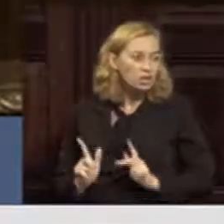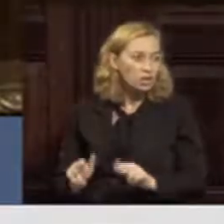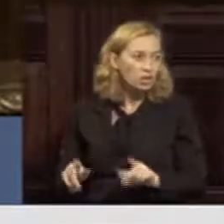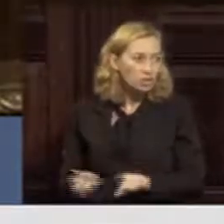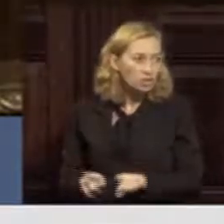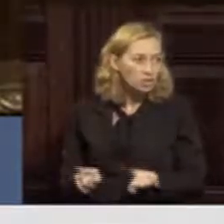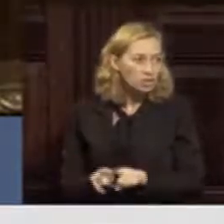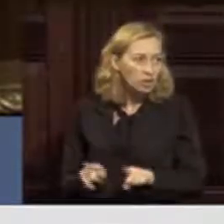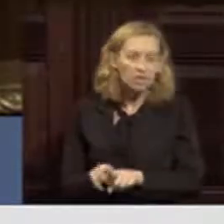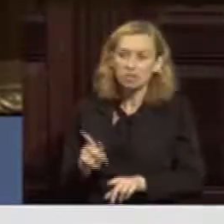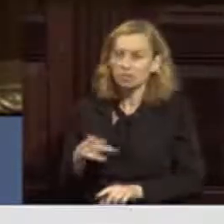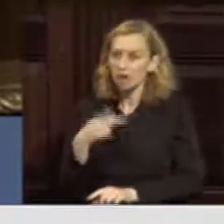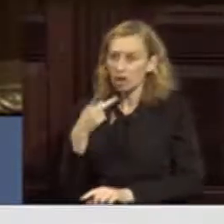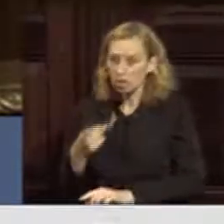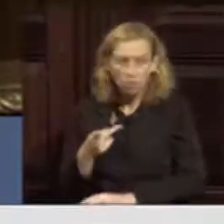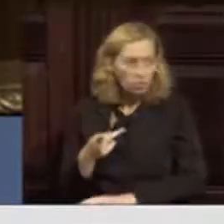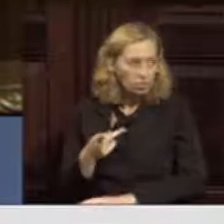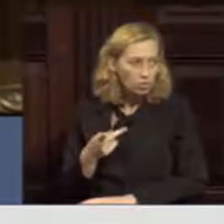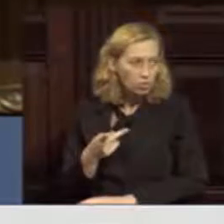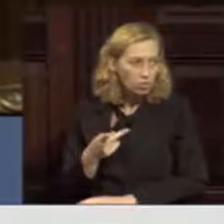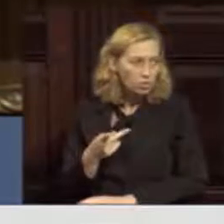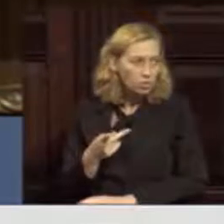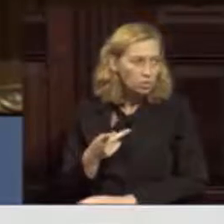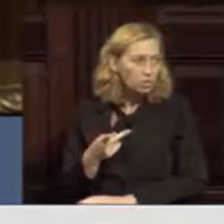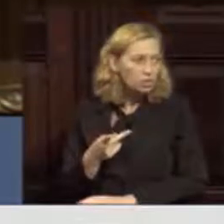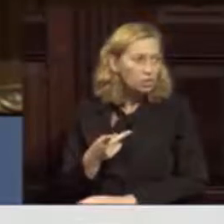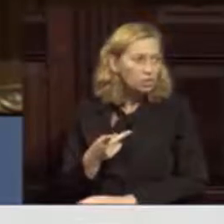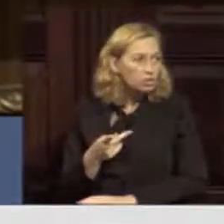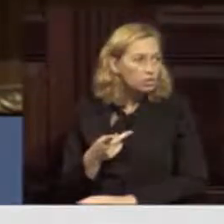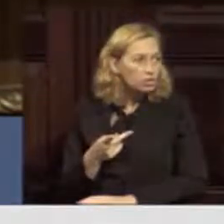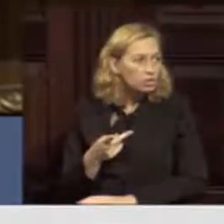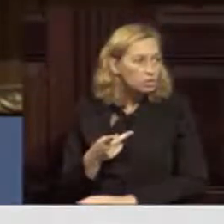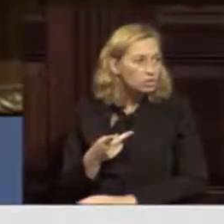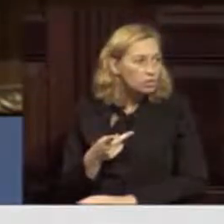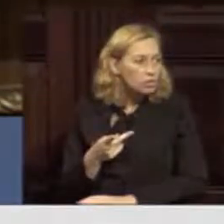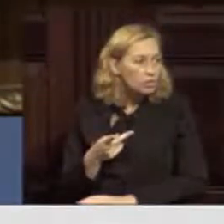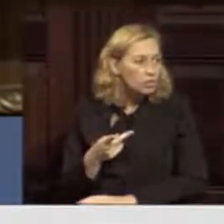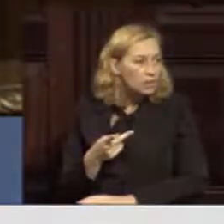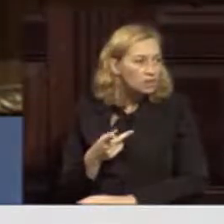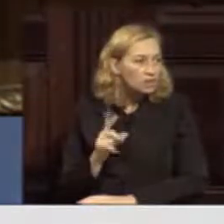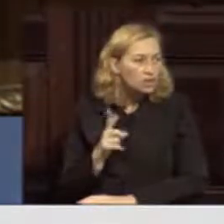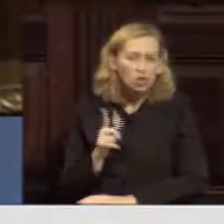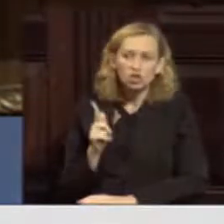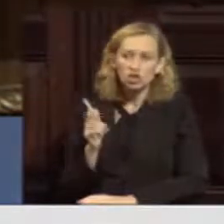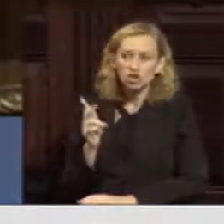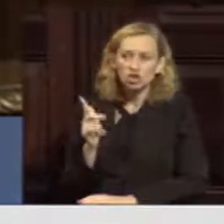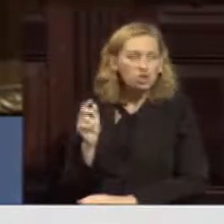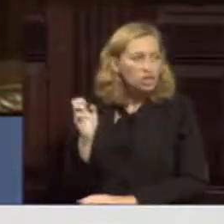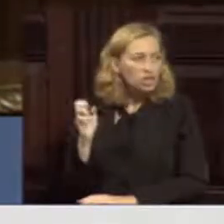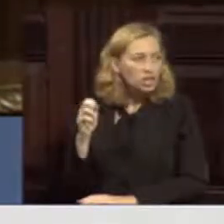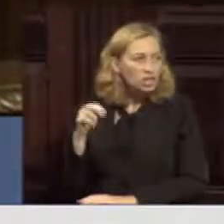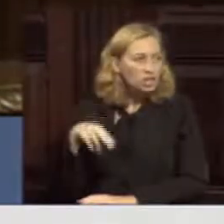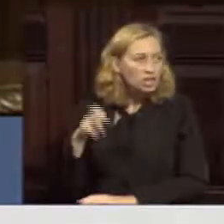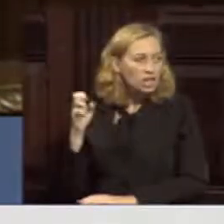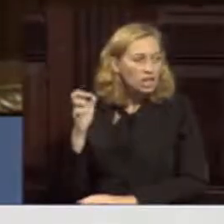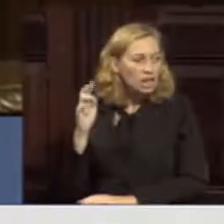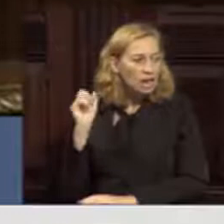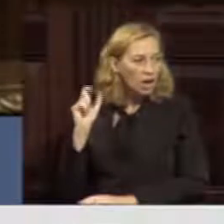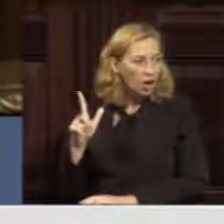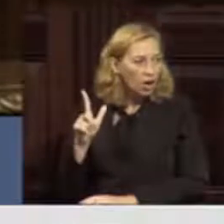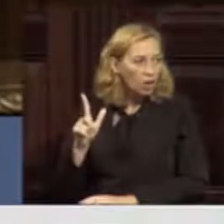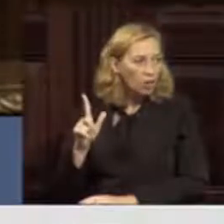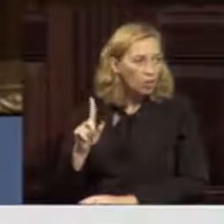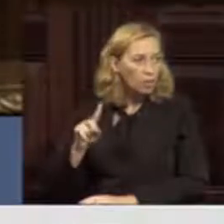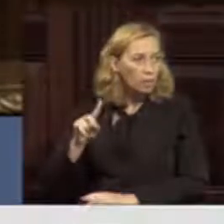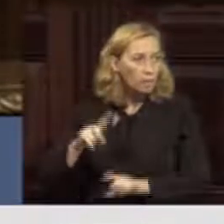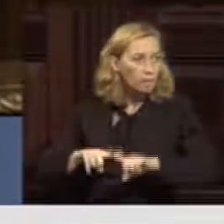pronunciou, na mesma direção, no mesmo diapasão, se pronunciou não um general de pijama, como o general Lessa, mas o